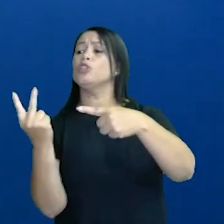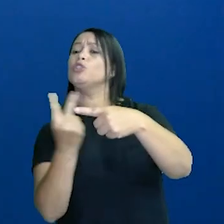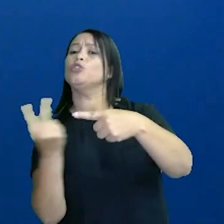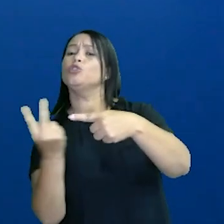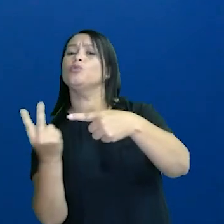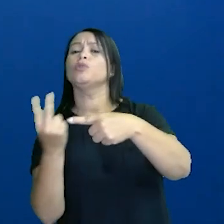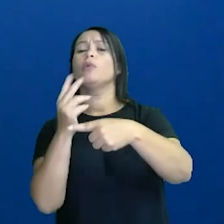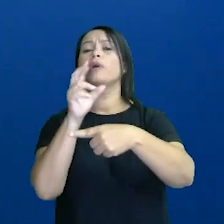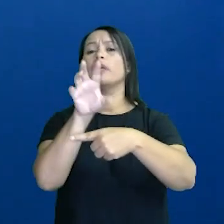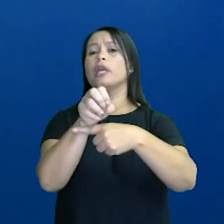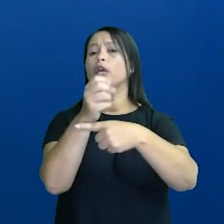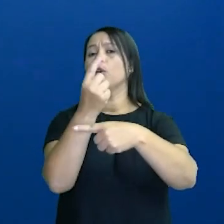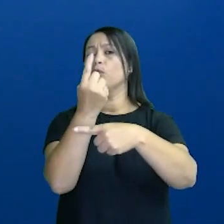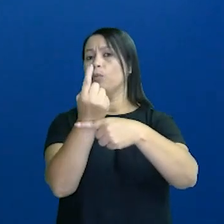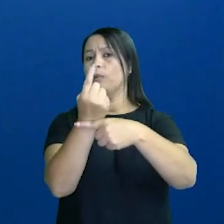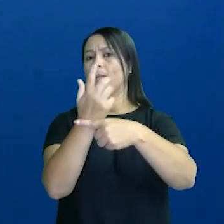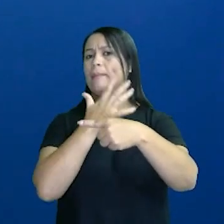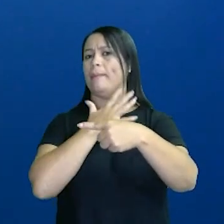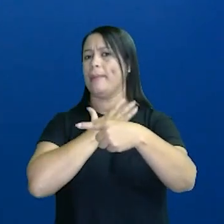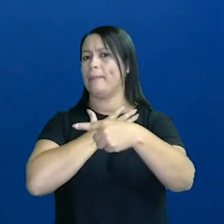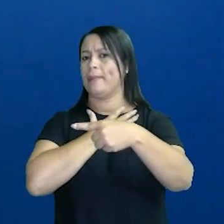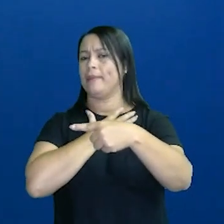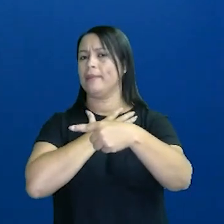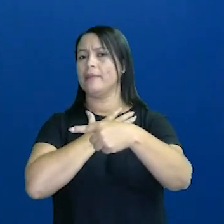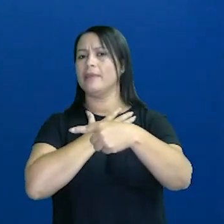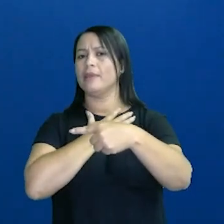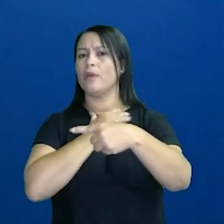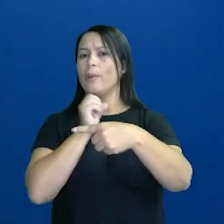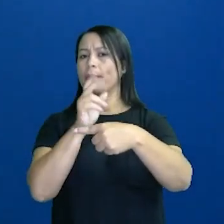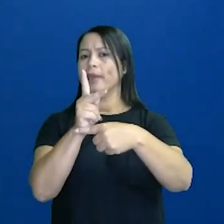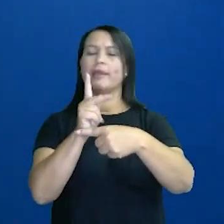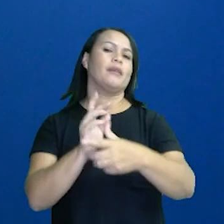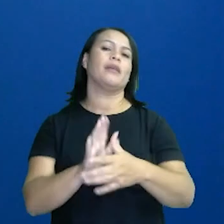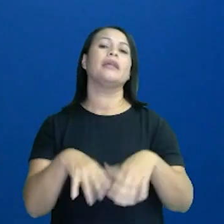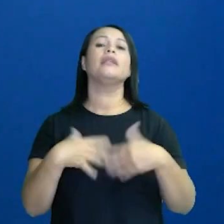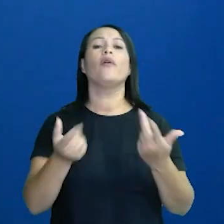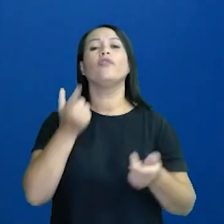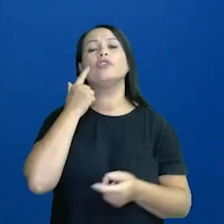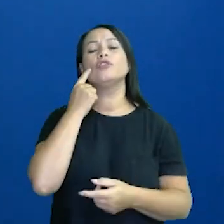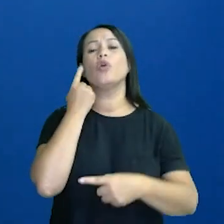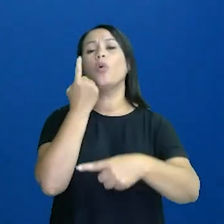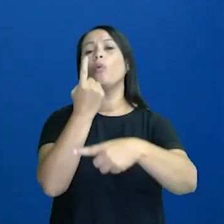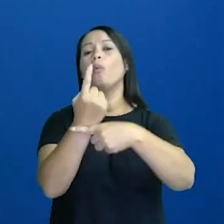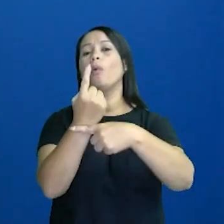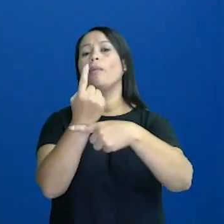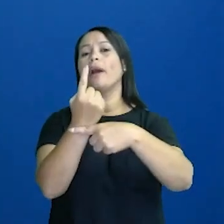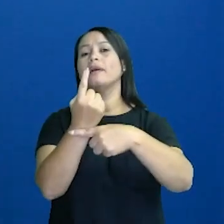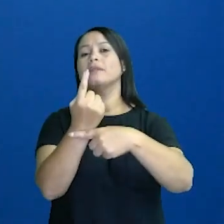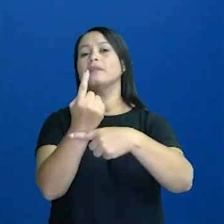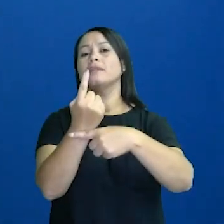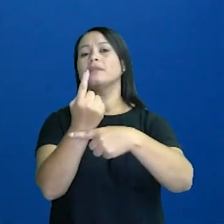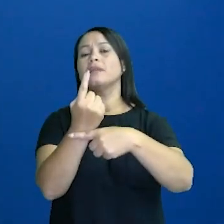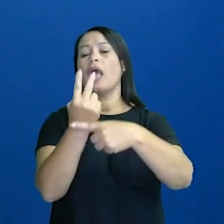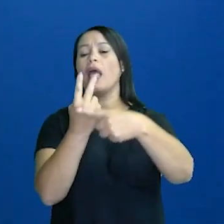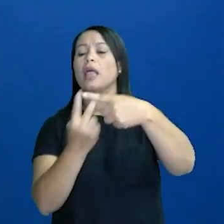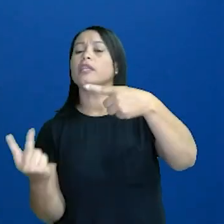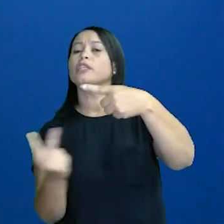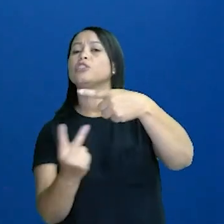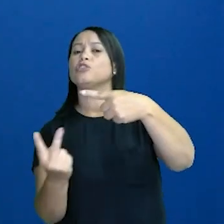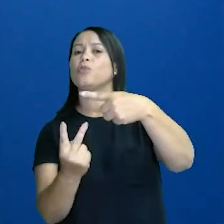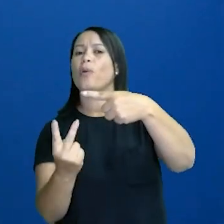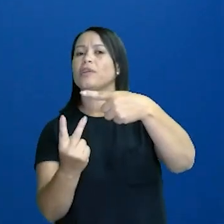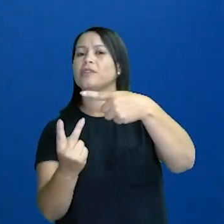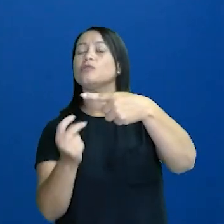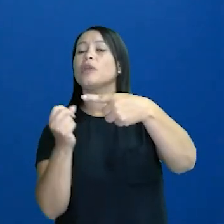triângulo, eu peguei uma parte para mim, tá certo? Ok? Então, ó, uma parte que eu peguei e de 2. Esse